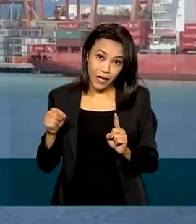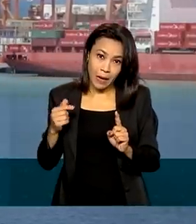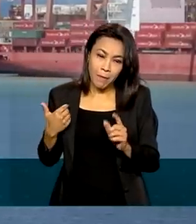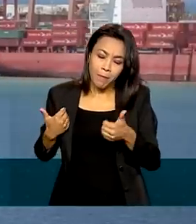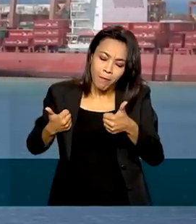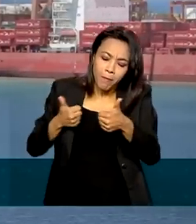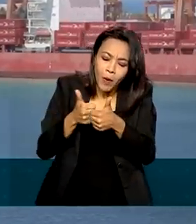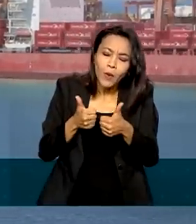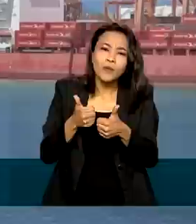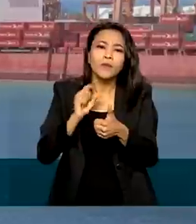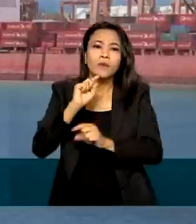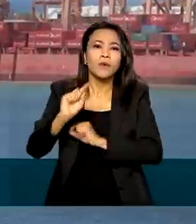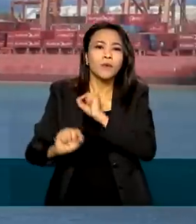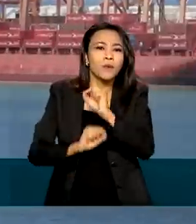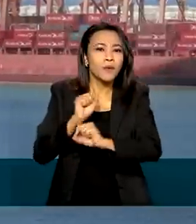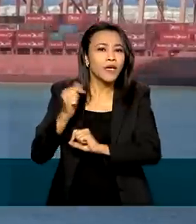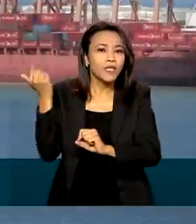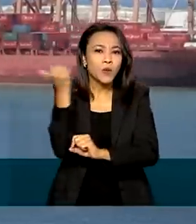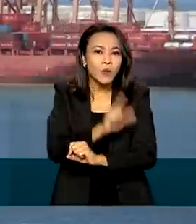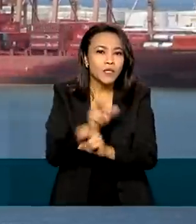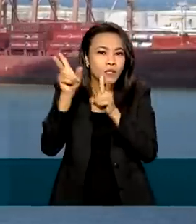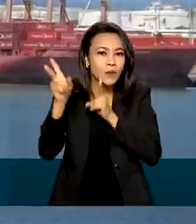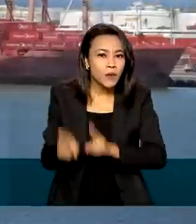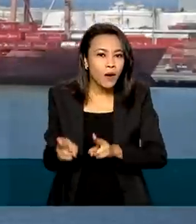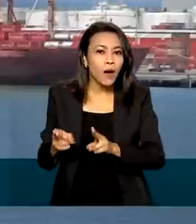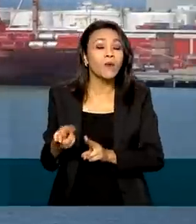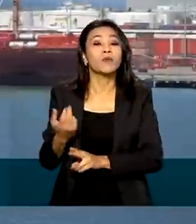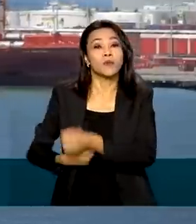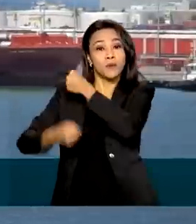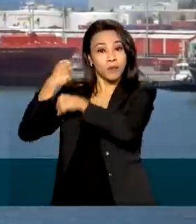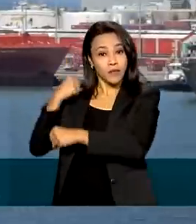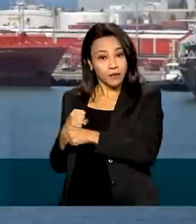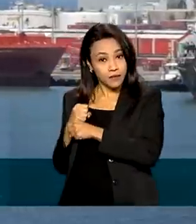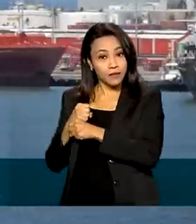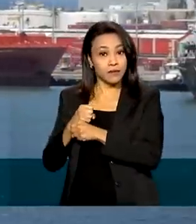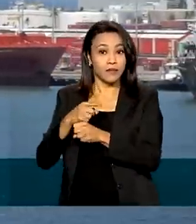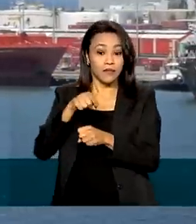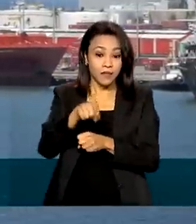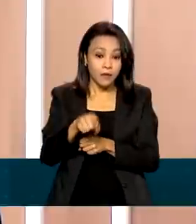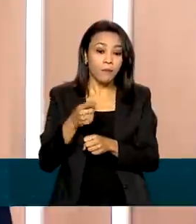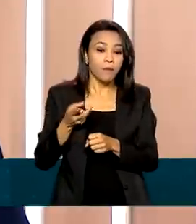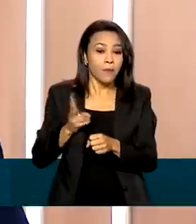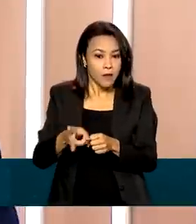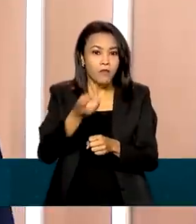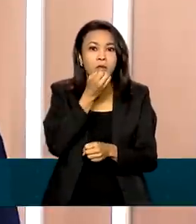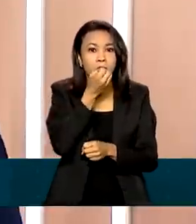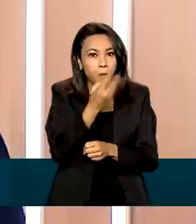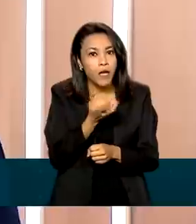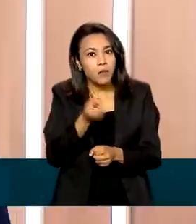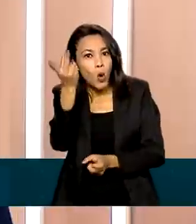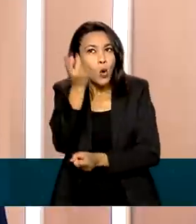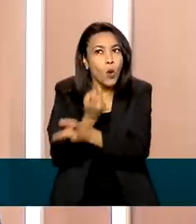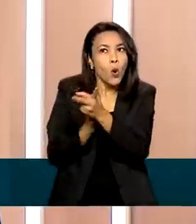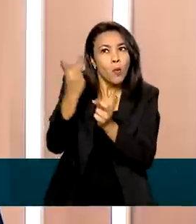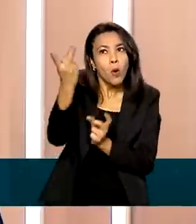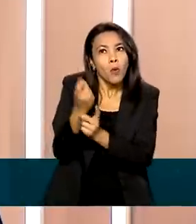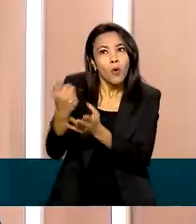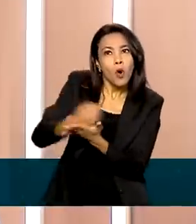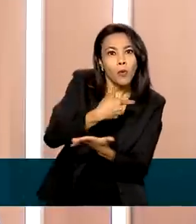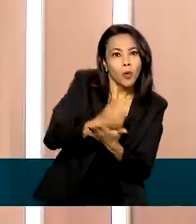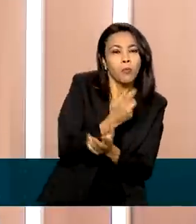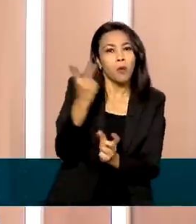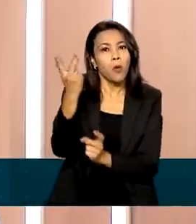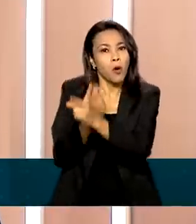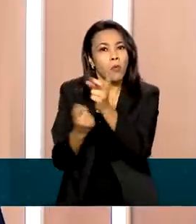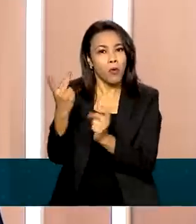obtido em 2021. Ou seja, as exportações brasileiras continuam muito vibrantes e muito competitivas